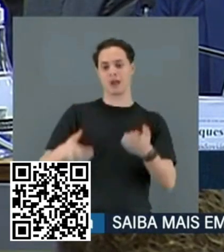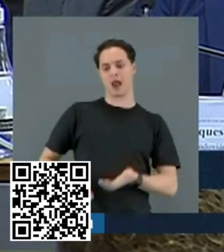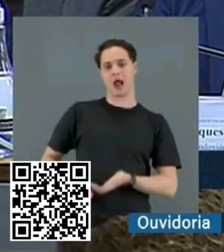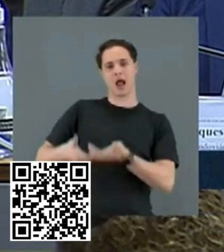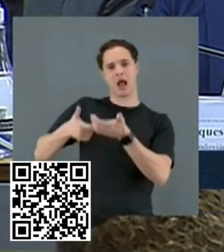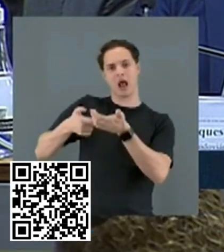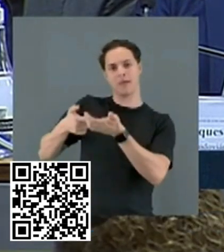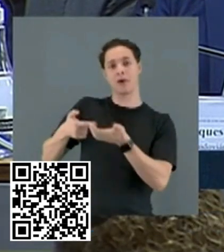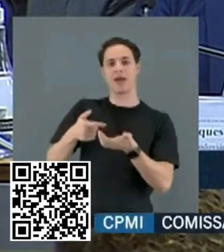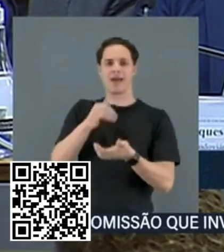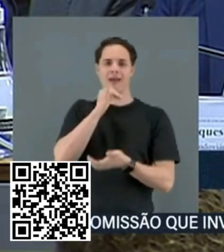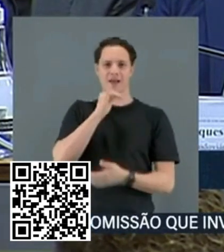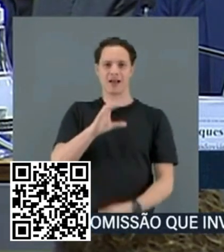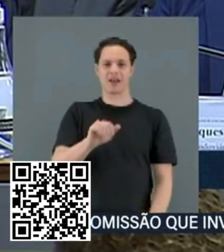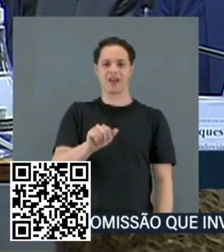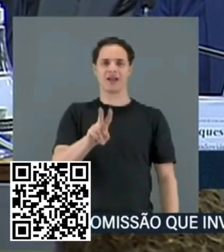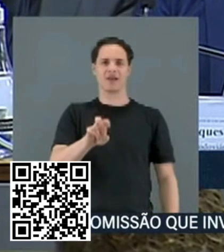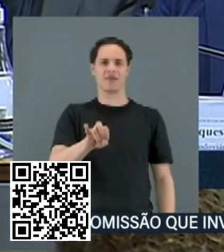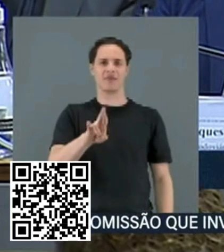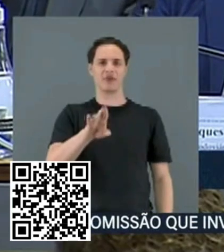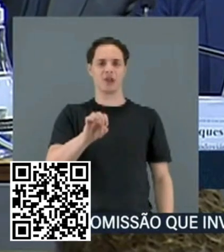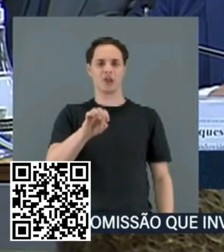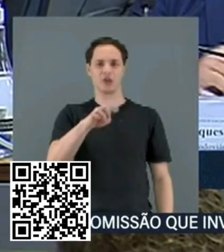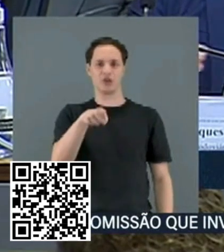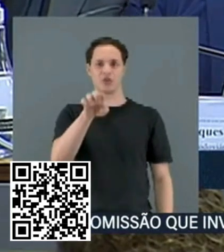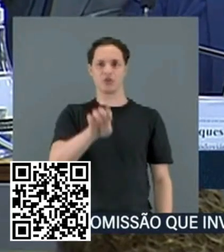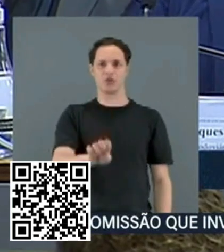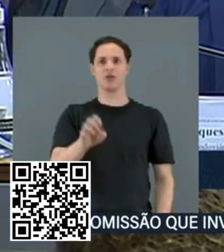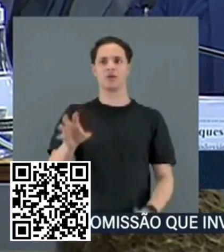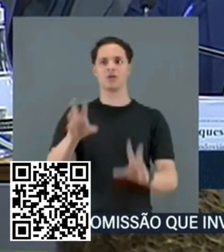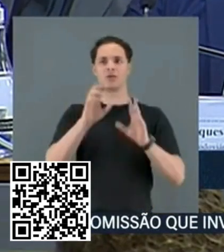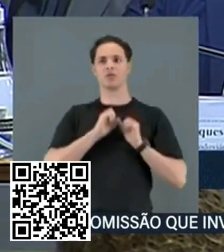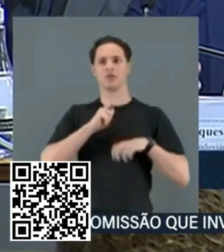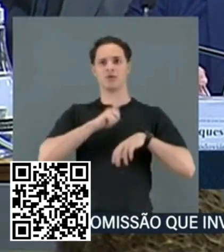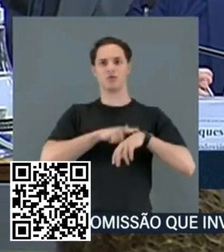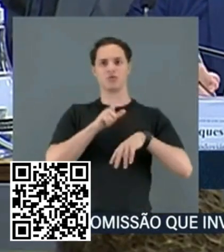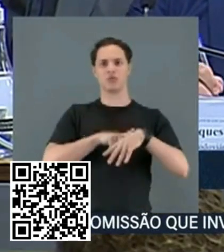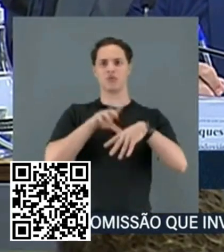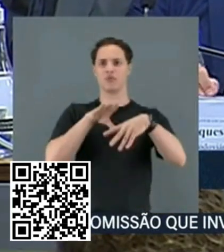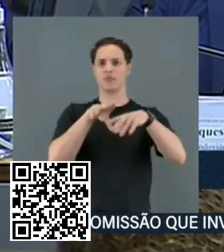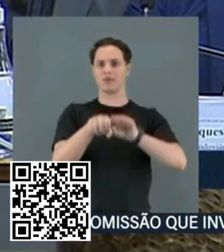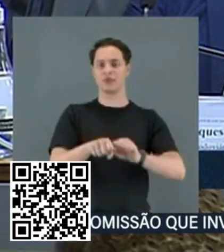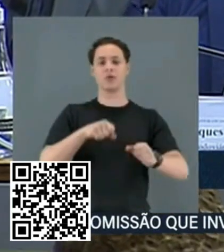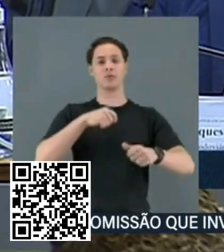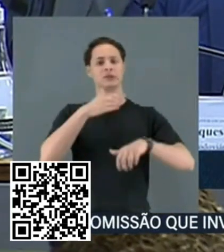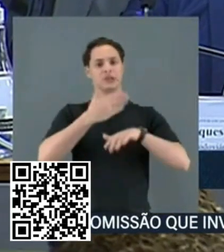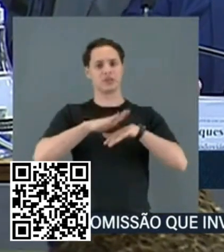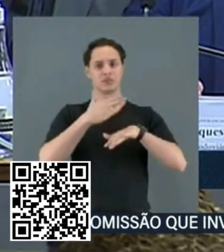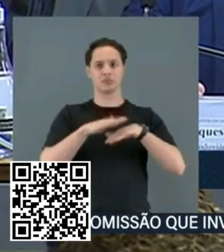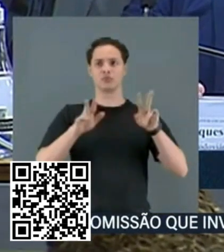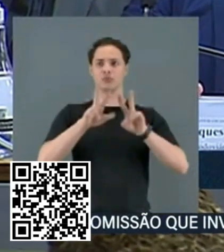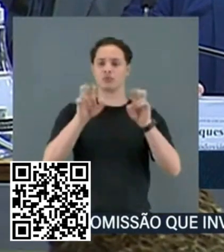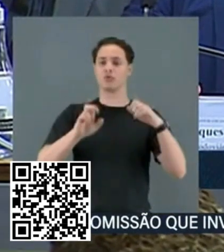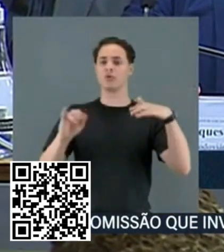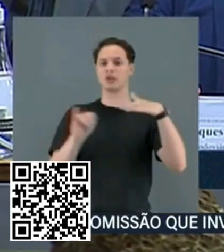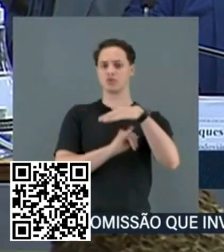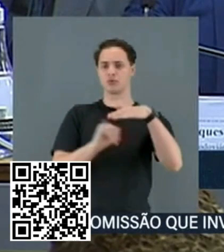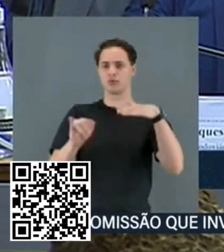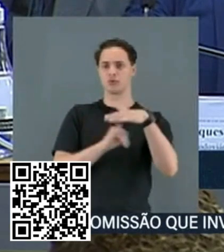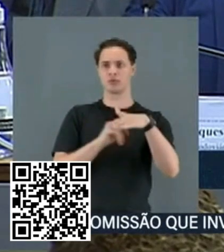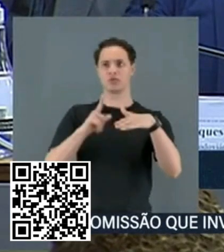chamados caveirões, sobre a linha adotada em cursos de formação e treinamento, sobre a instituição de mecanismo